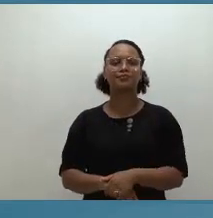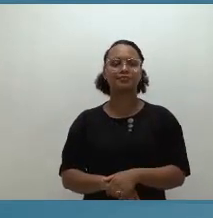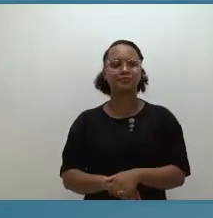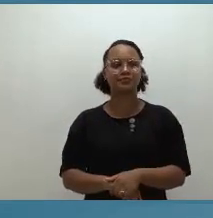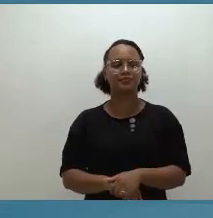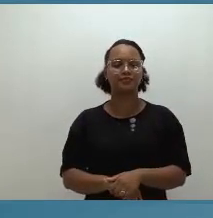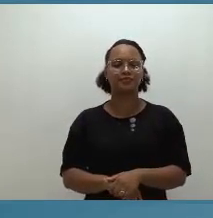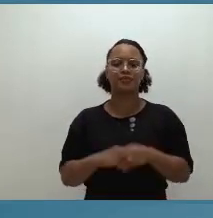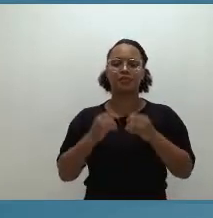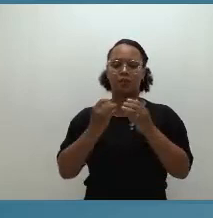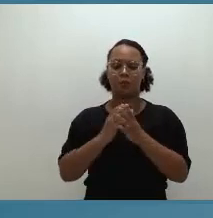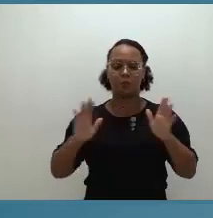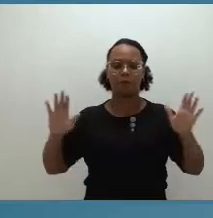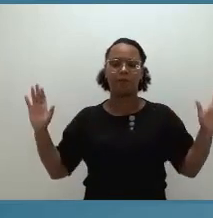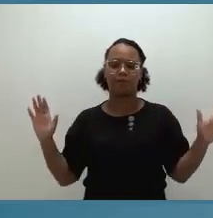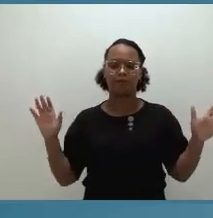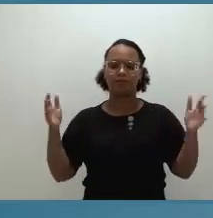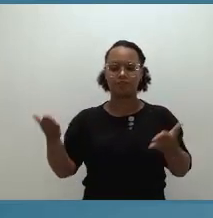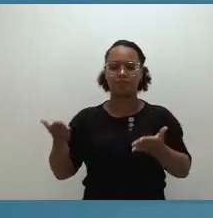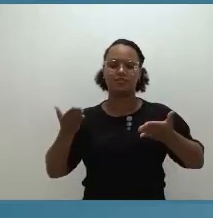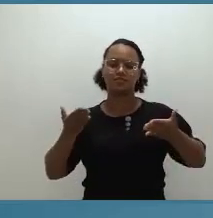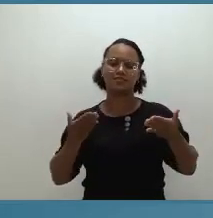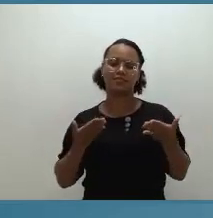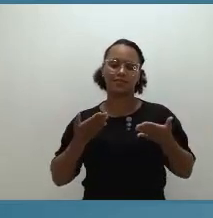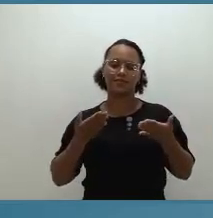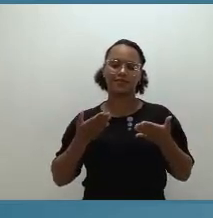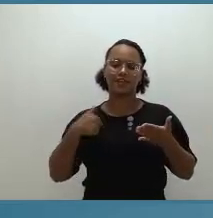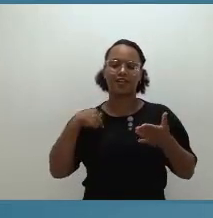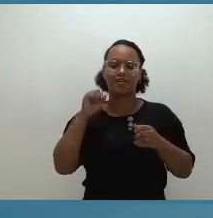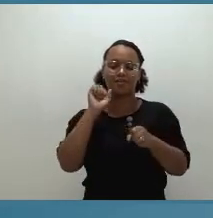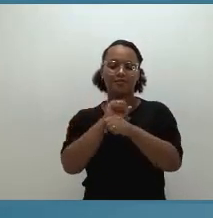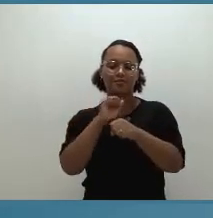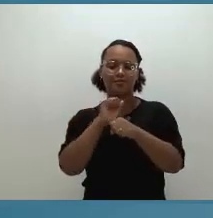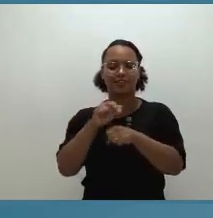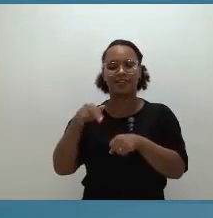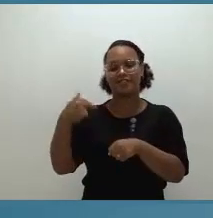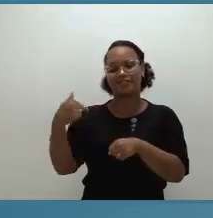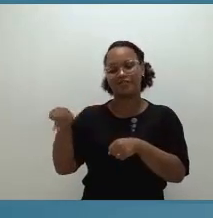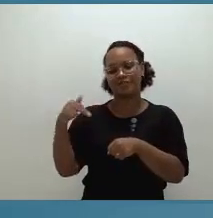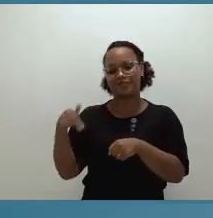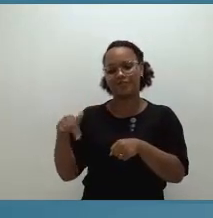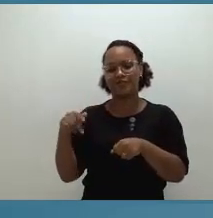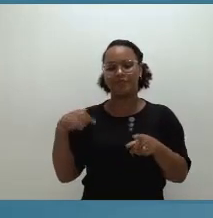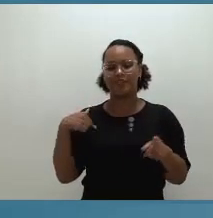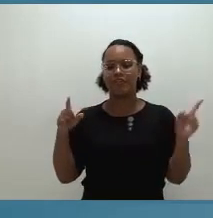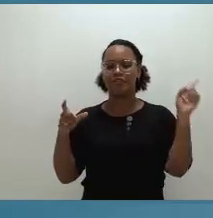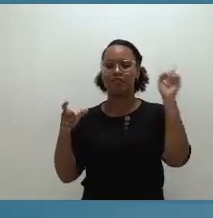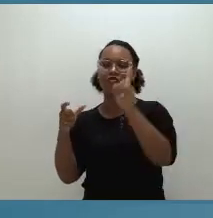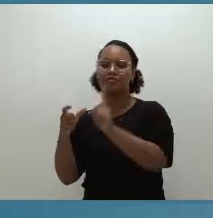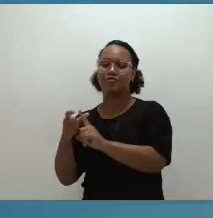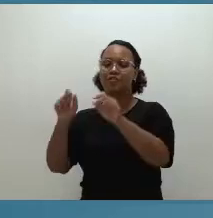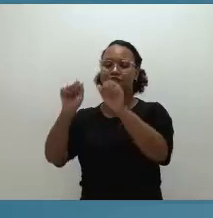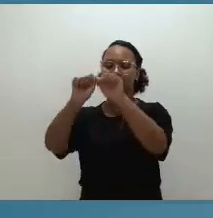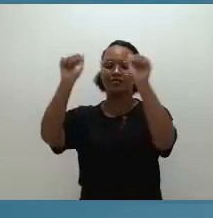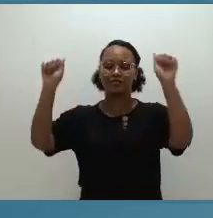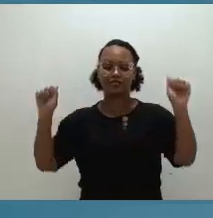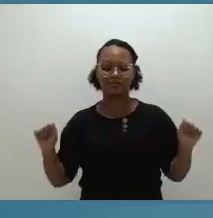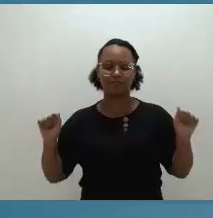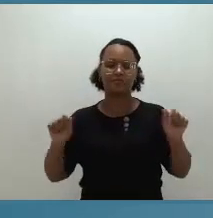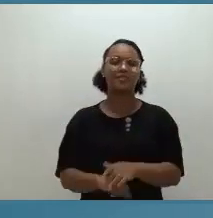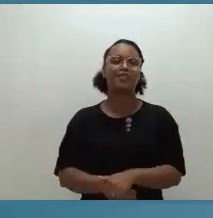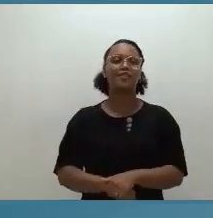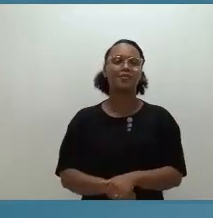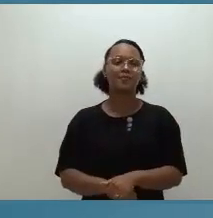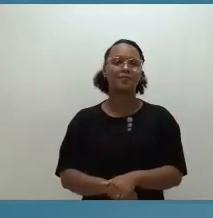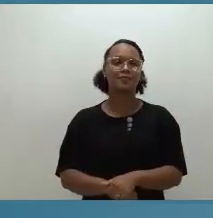braços abertos. Espero, em novembro, se Deus quiser, quando eu retornar ao tribunal, nós